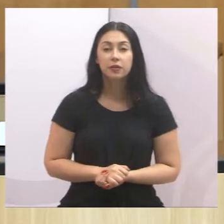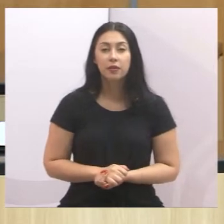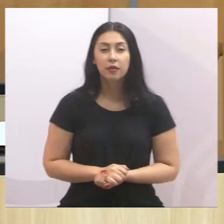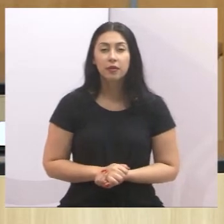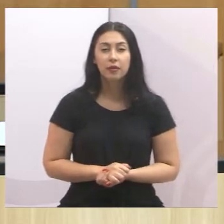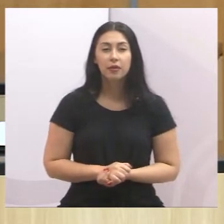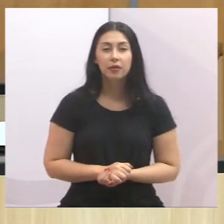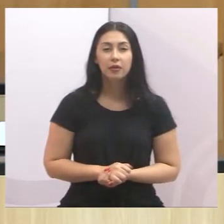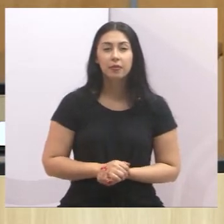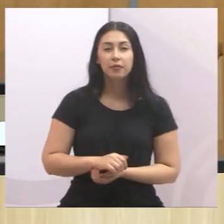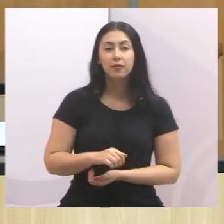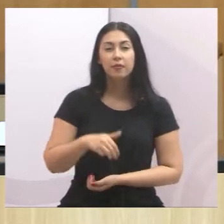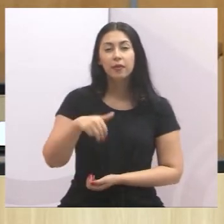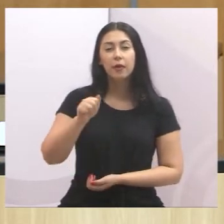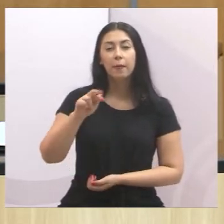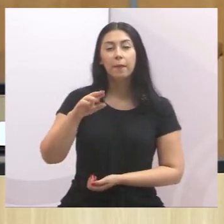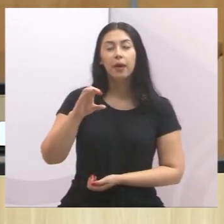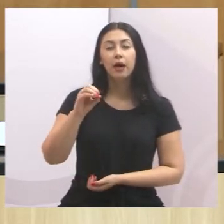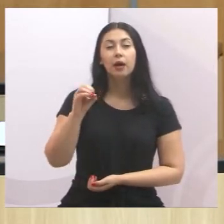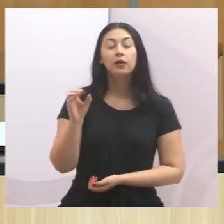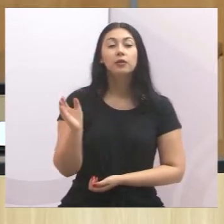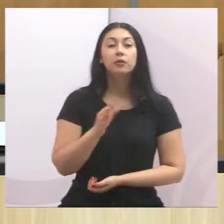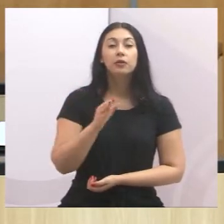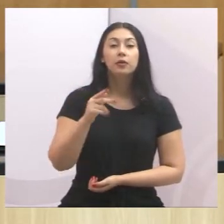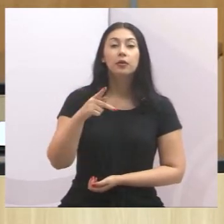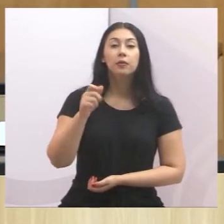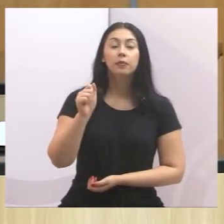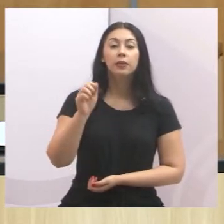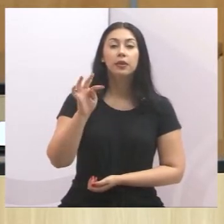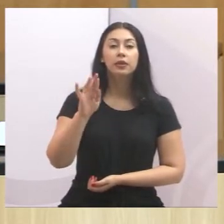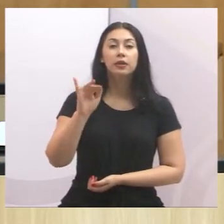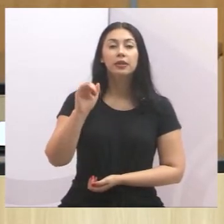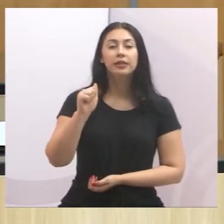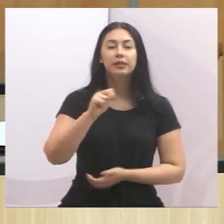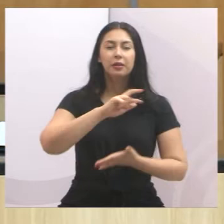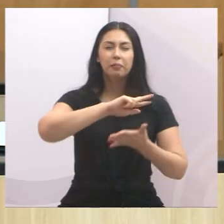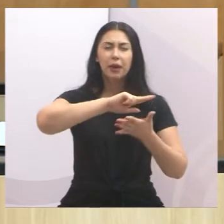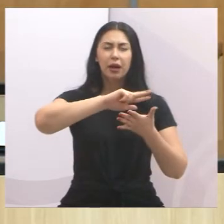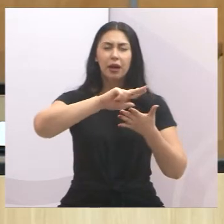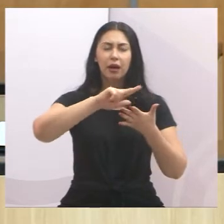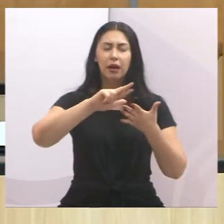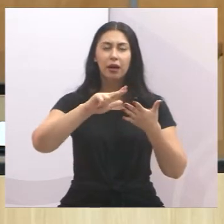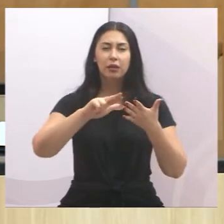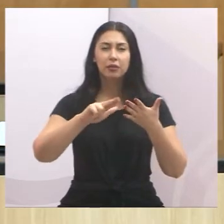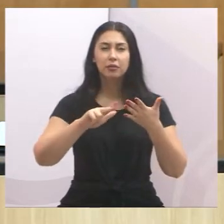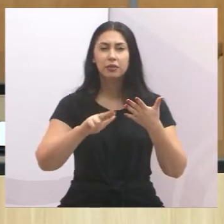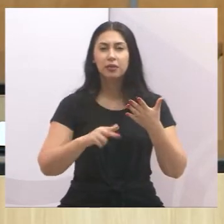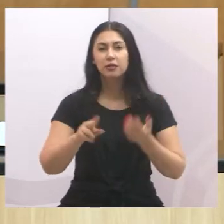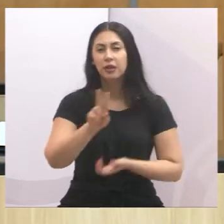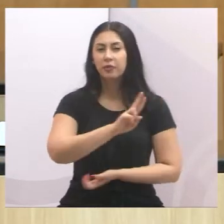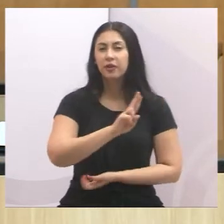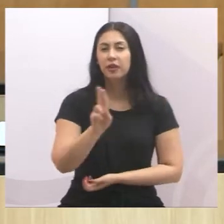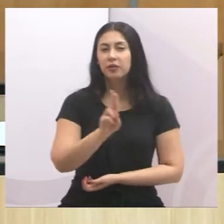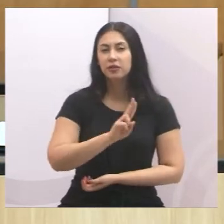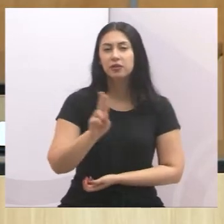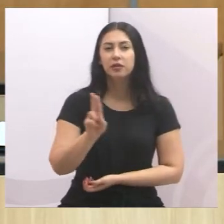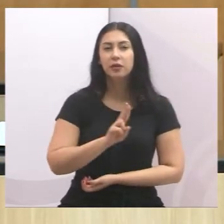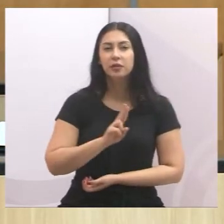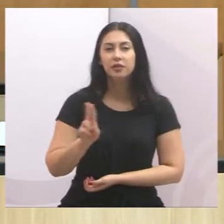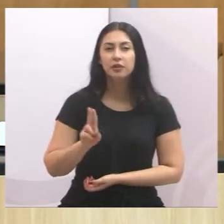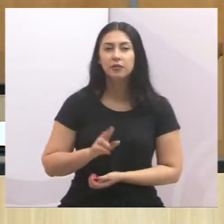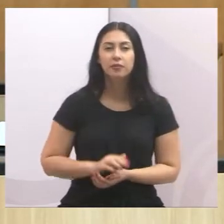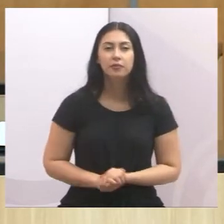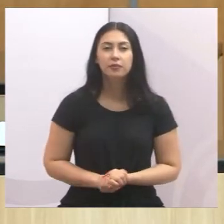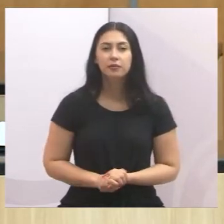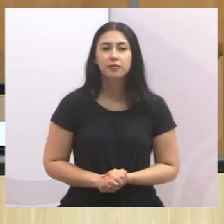Marcos Roberto Oliveira, Patrícia Alves, Marlene Belo Gonçalves, Cláudia Alcântara, Rosiméria Gomes da Costa,